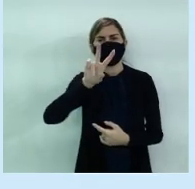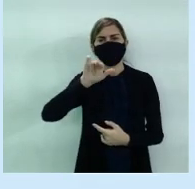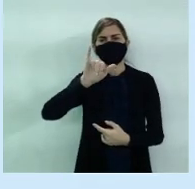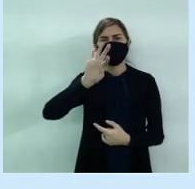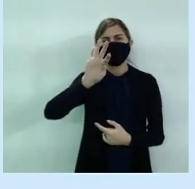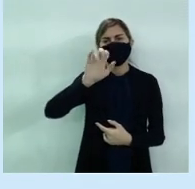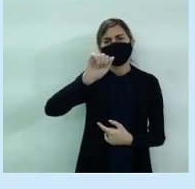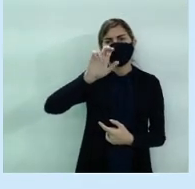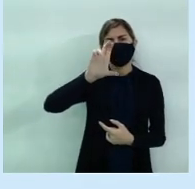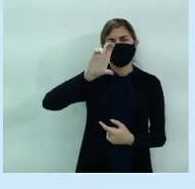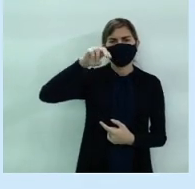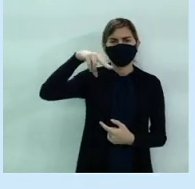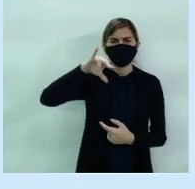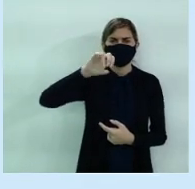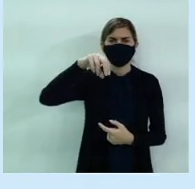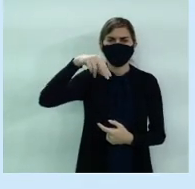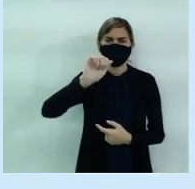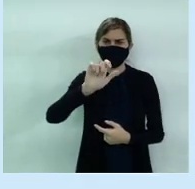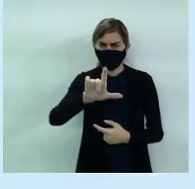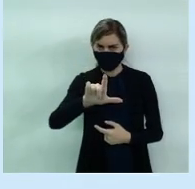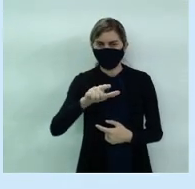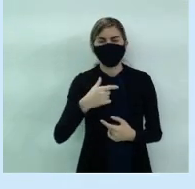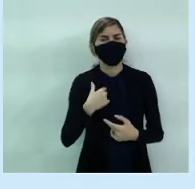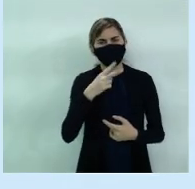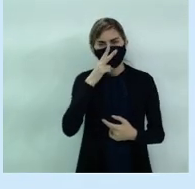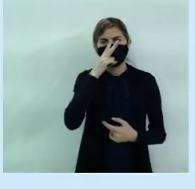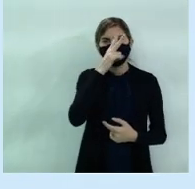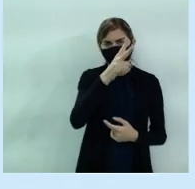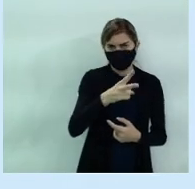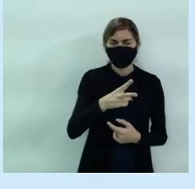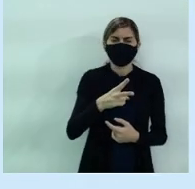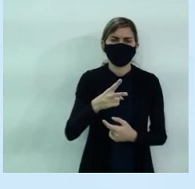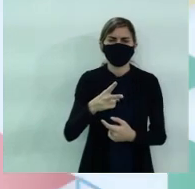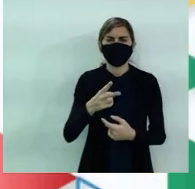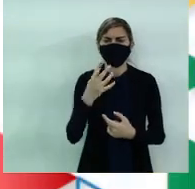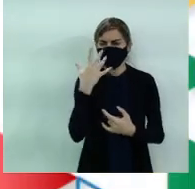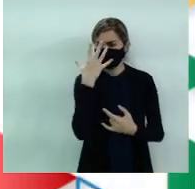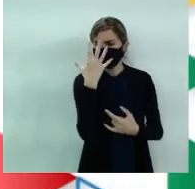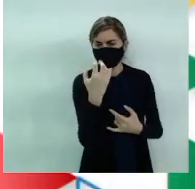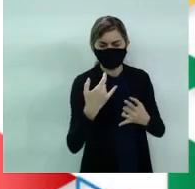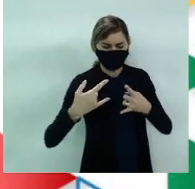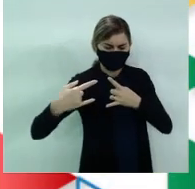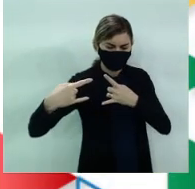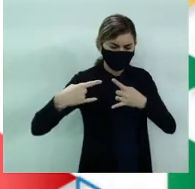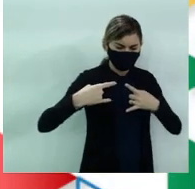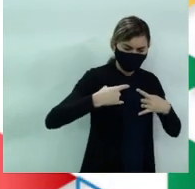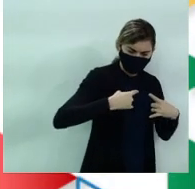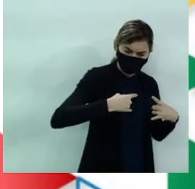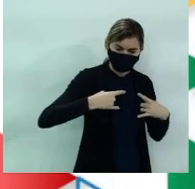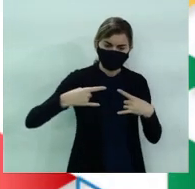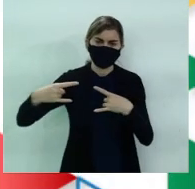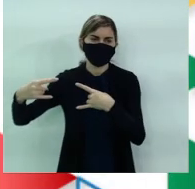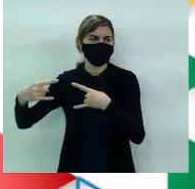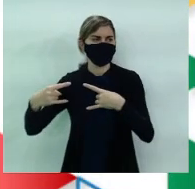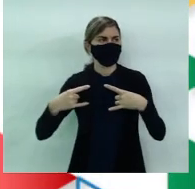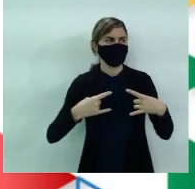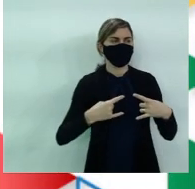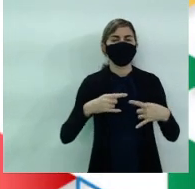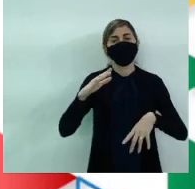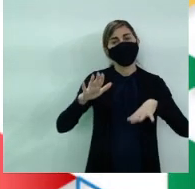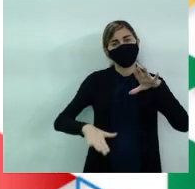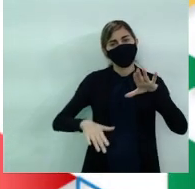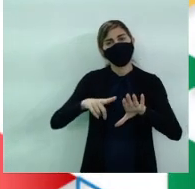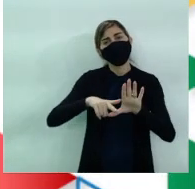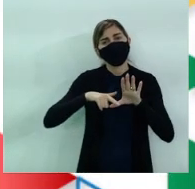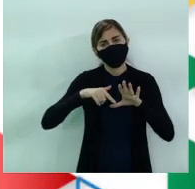A força gravitacional, né, que é a força de atração gravitacional, depende